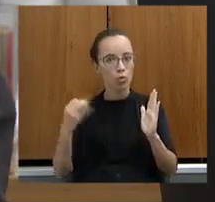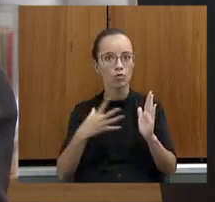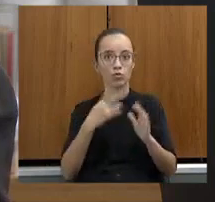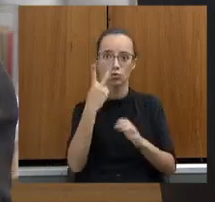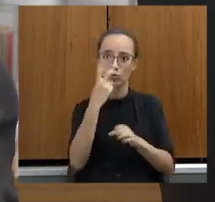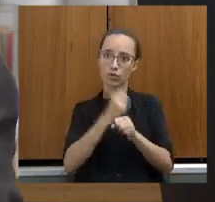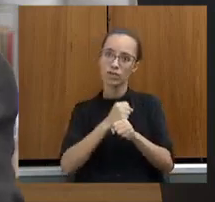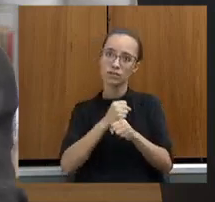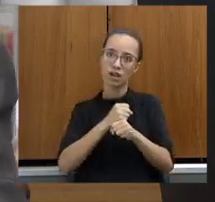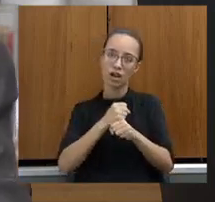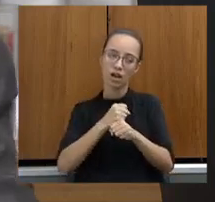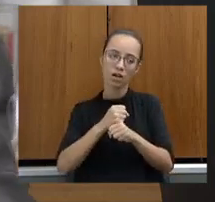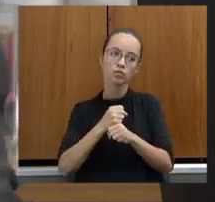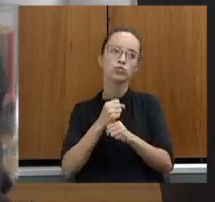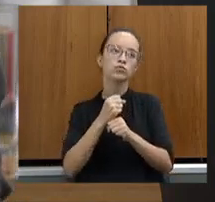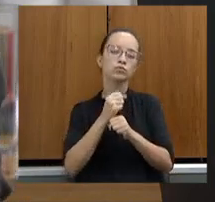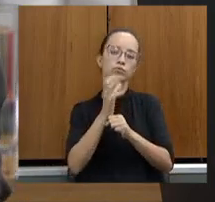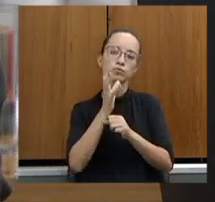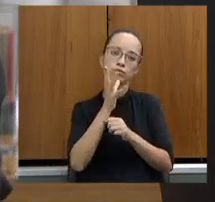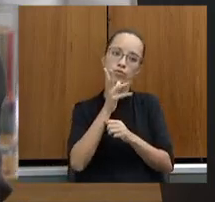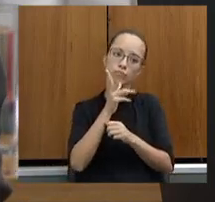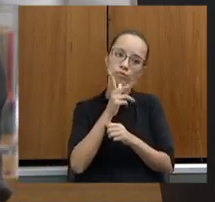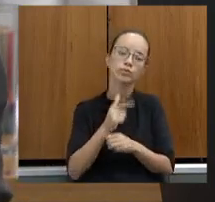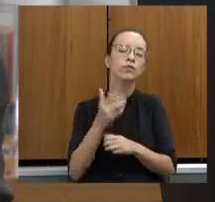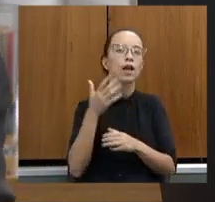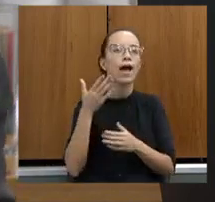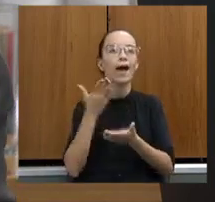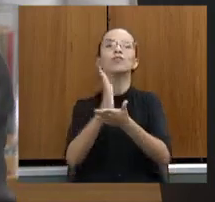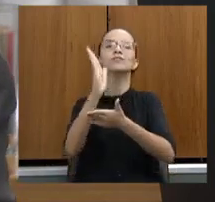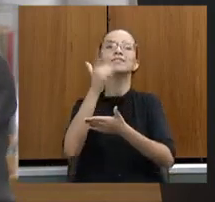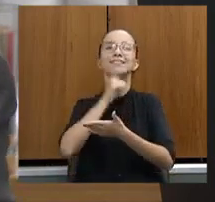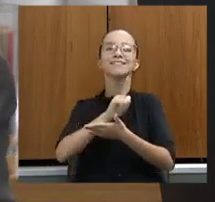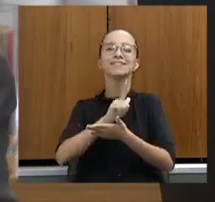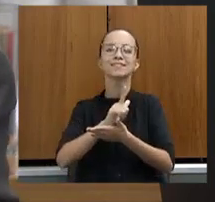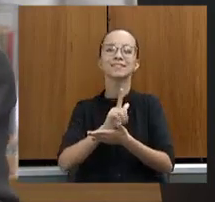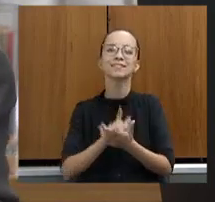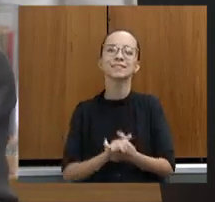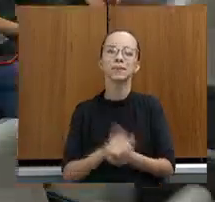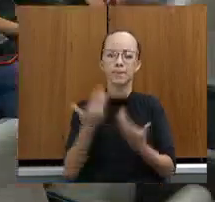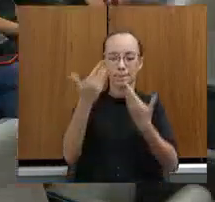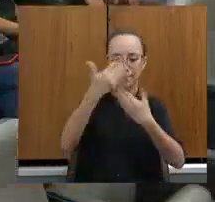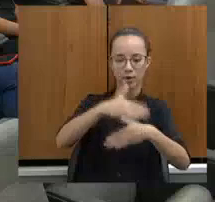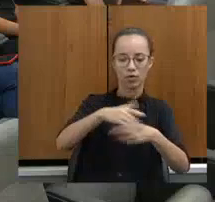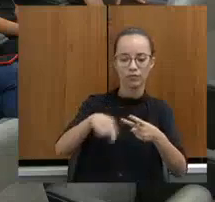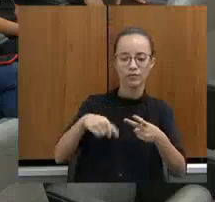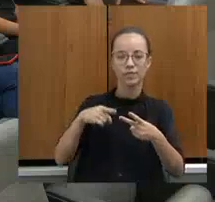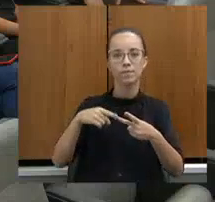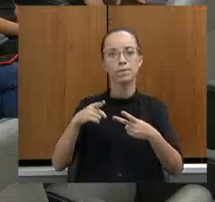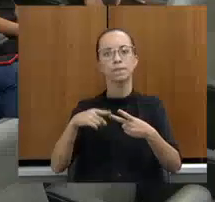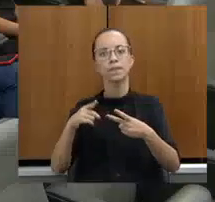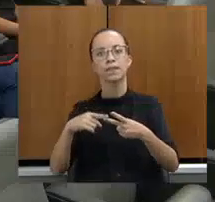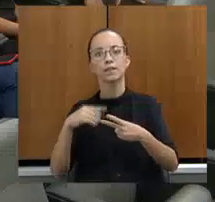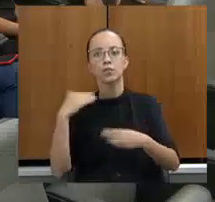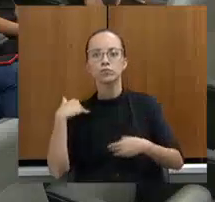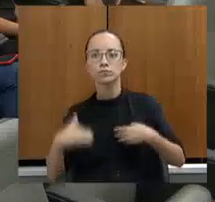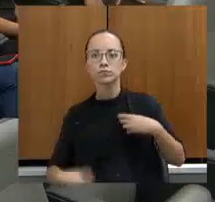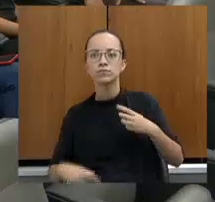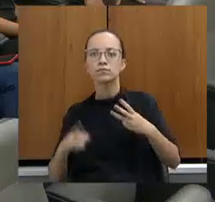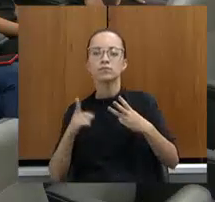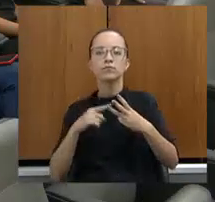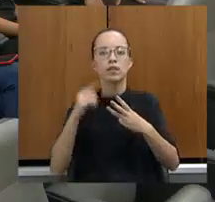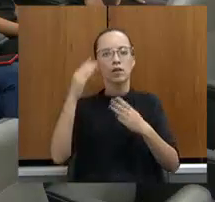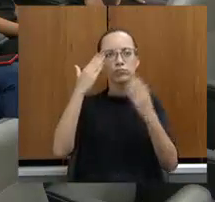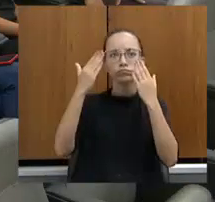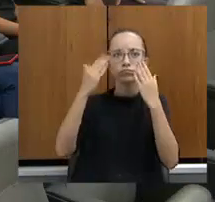anos para esse edital fala assim ingresso prova teste físico psicotécnico